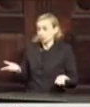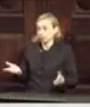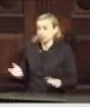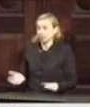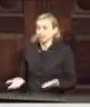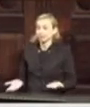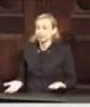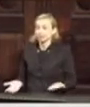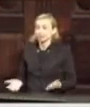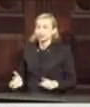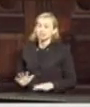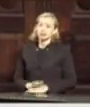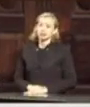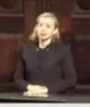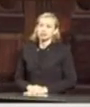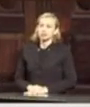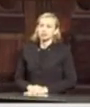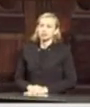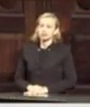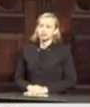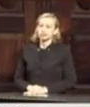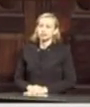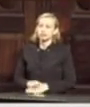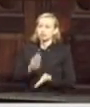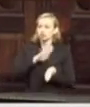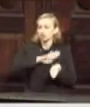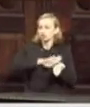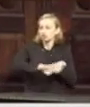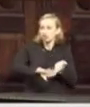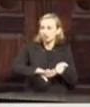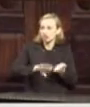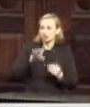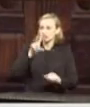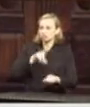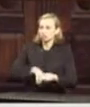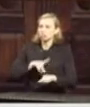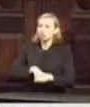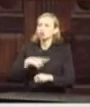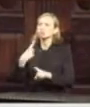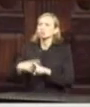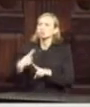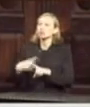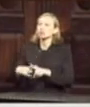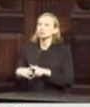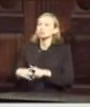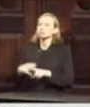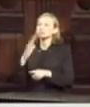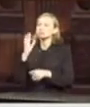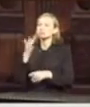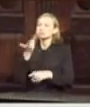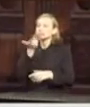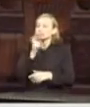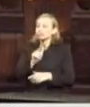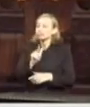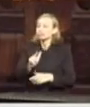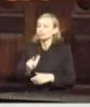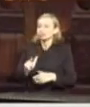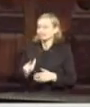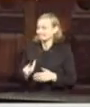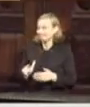indo para a gaveta. Foi retirada nesse momento porque a cúpula do PMDB colocou esse parlamento em